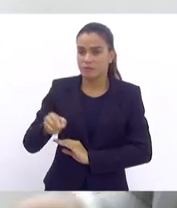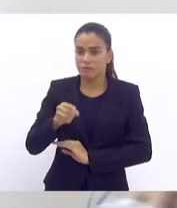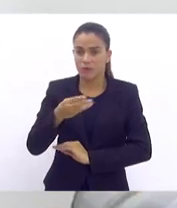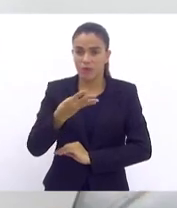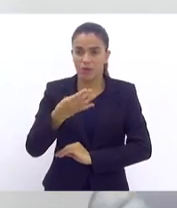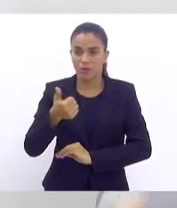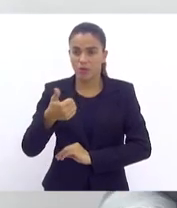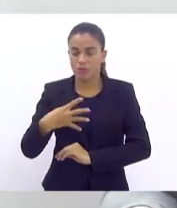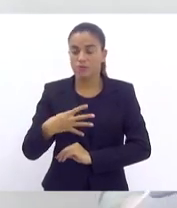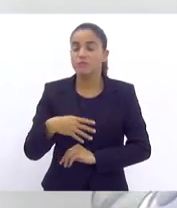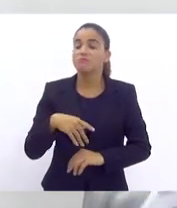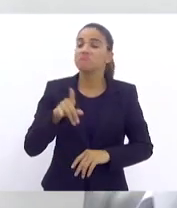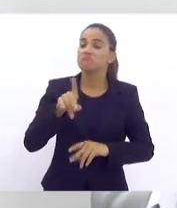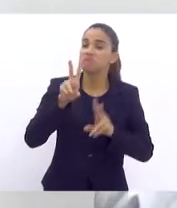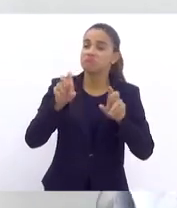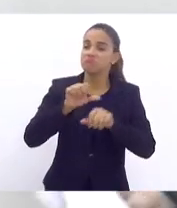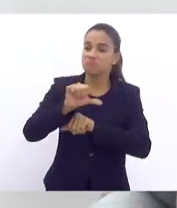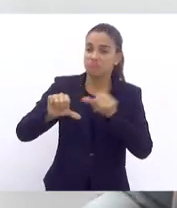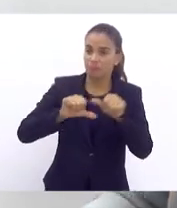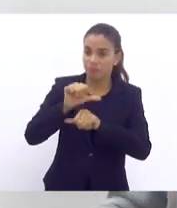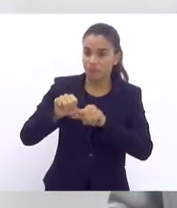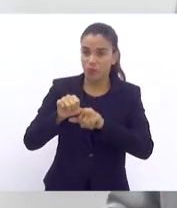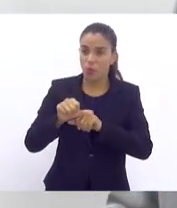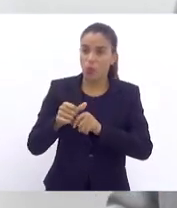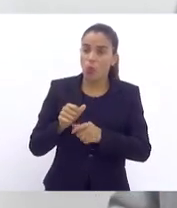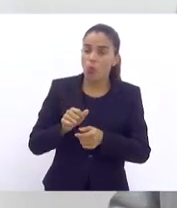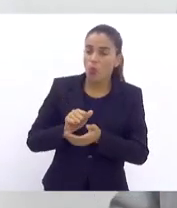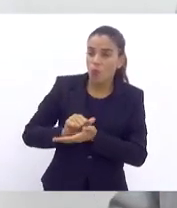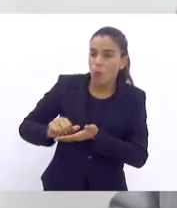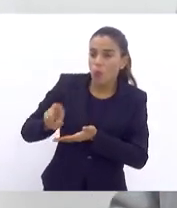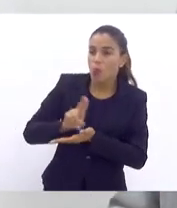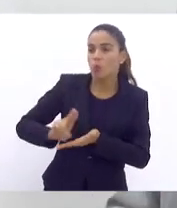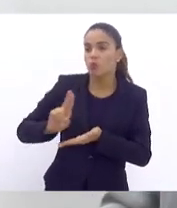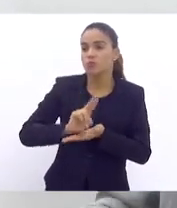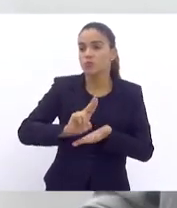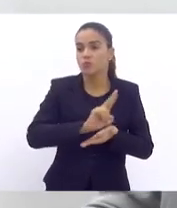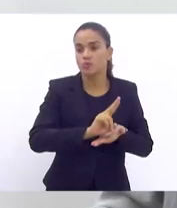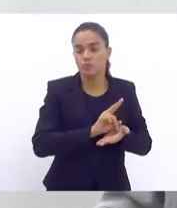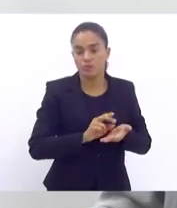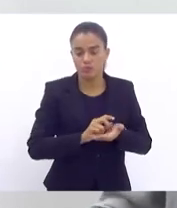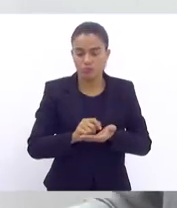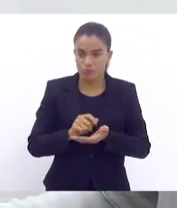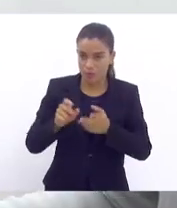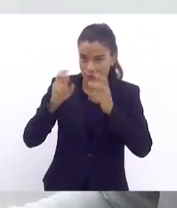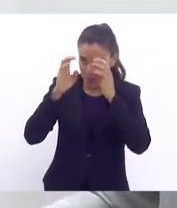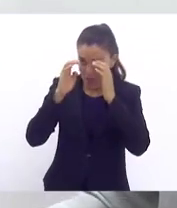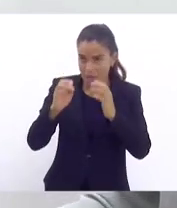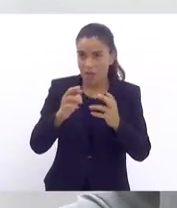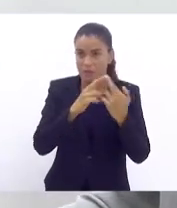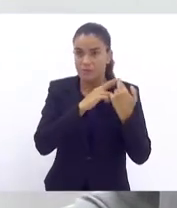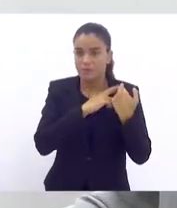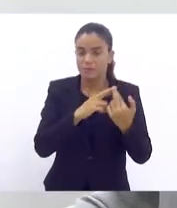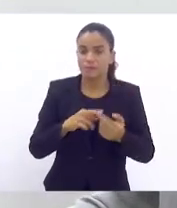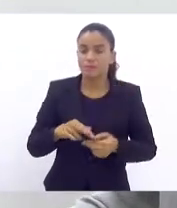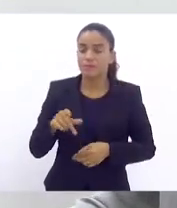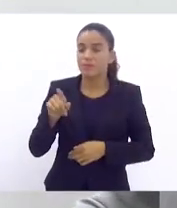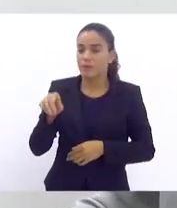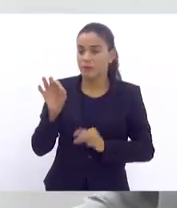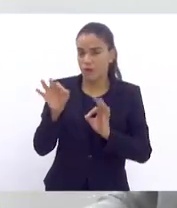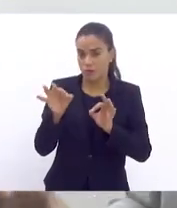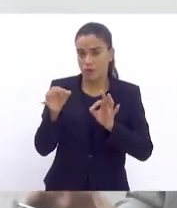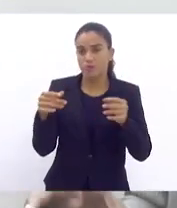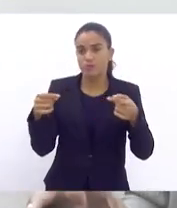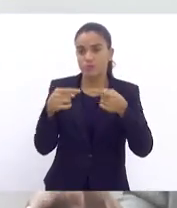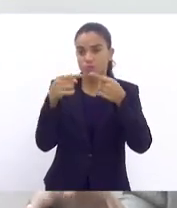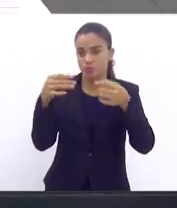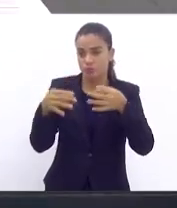2014 para regulamentar o programa consumo responsável na forma que menciona para aparecer a deputada Verônica Lima Presidente foi juridicidade